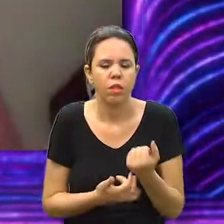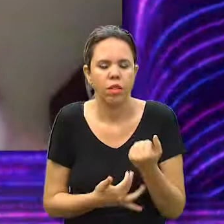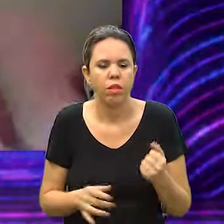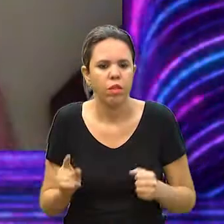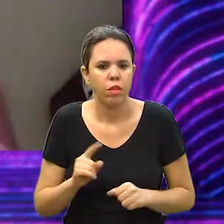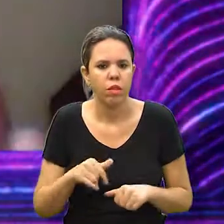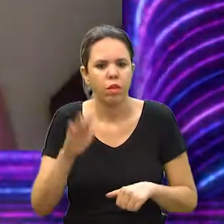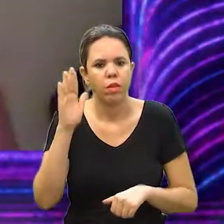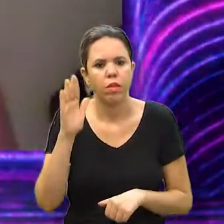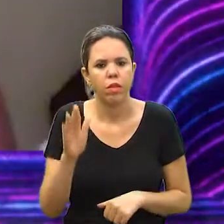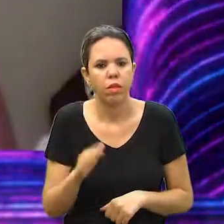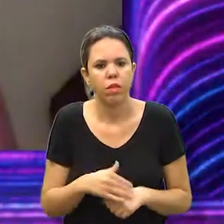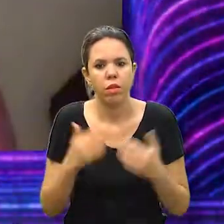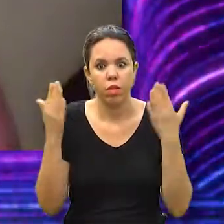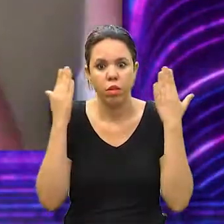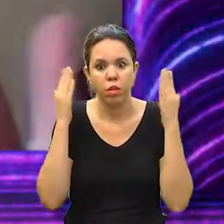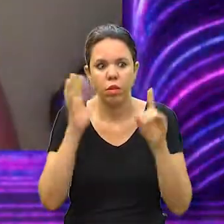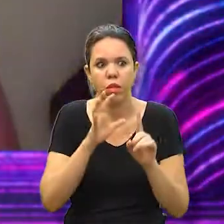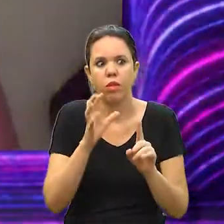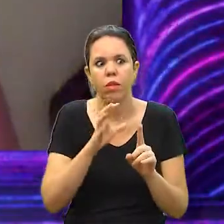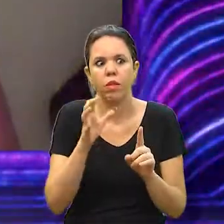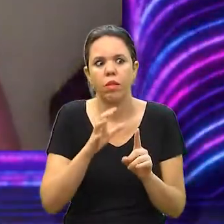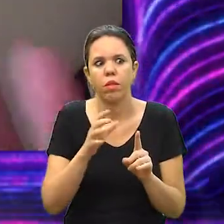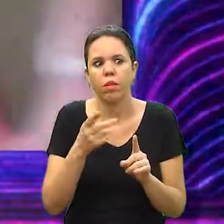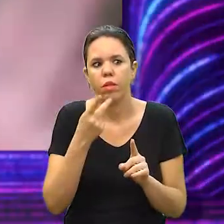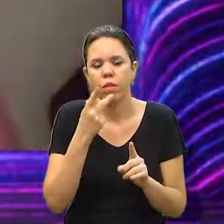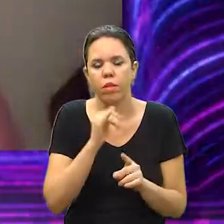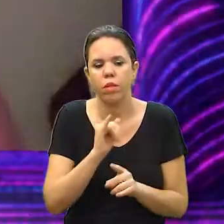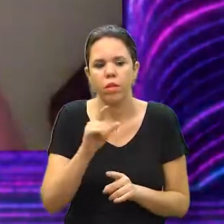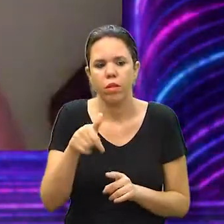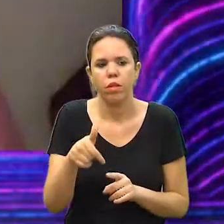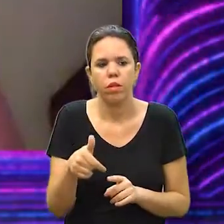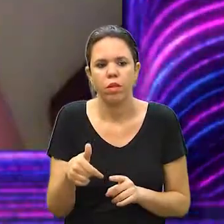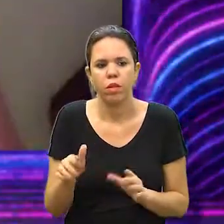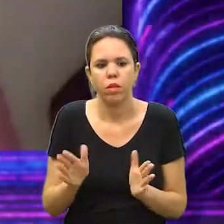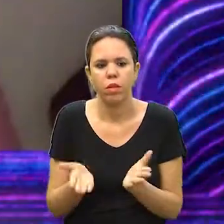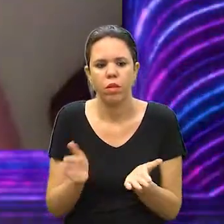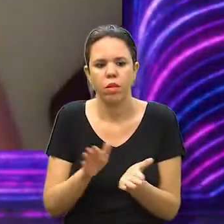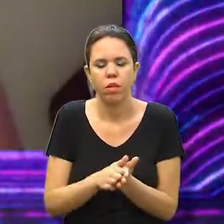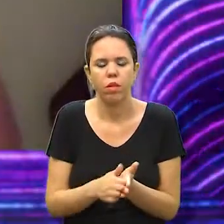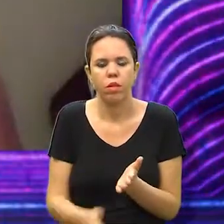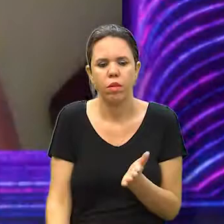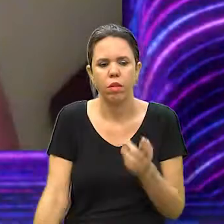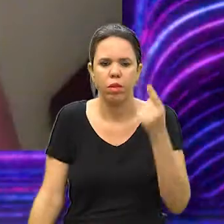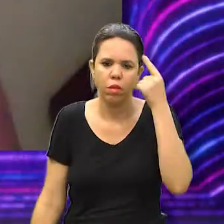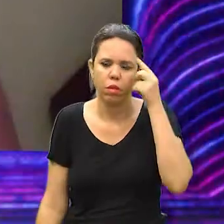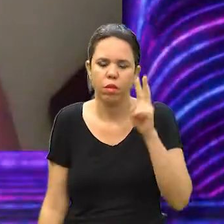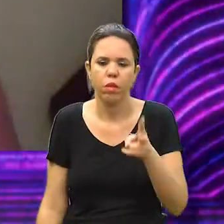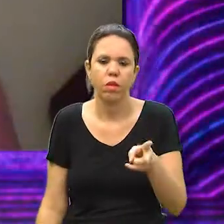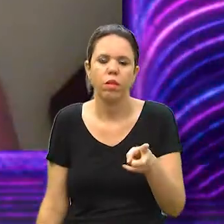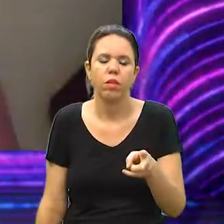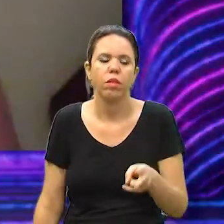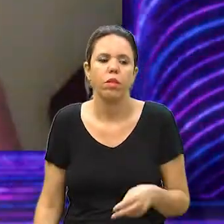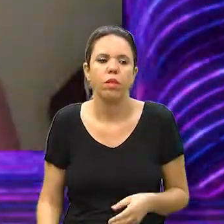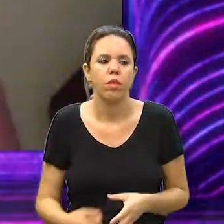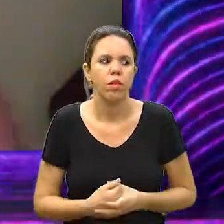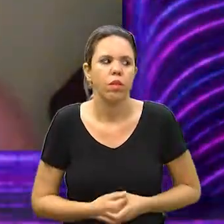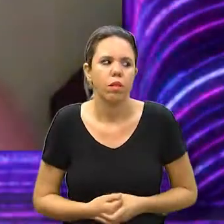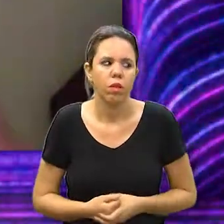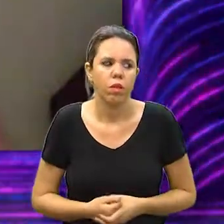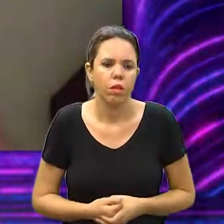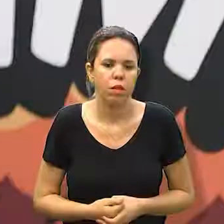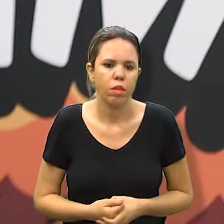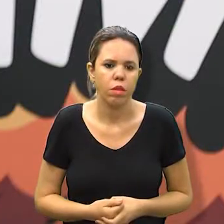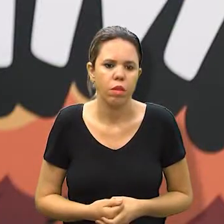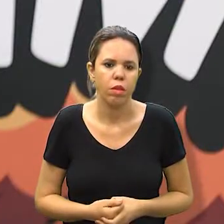sangrento, e mais um terror psicológico, que é aquilo que eu digo, depois que você fecha o livro, a ideia continua assombrando a sua mente e seu